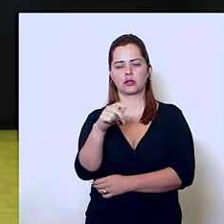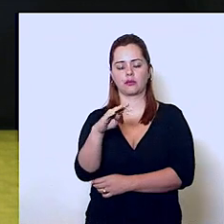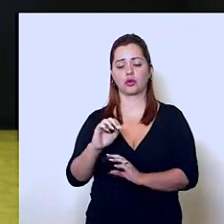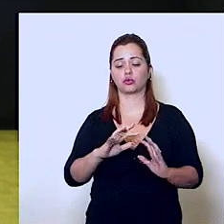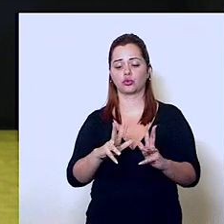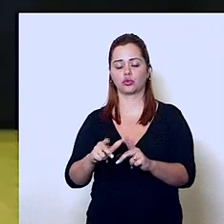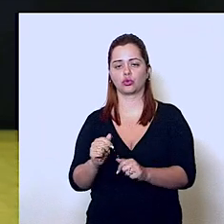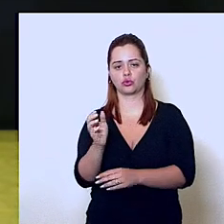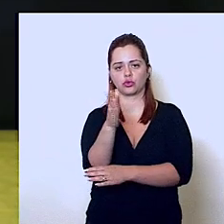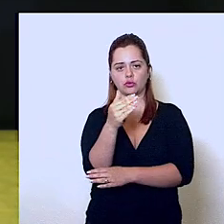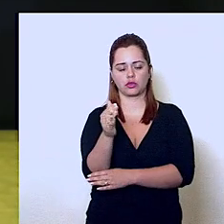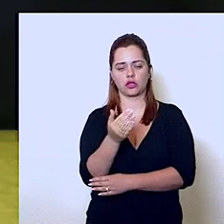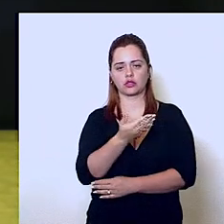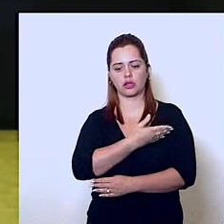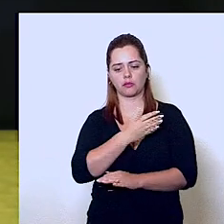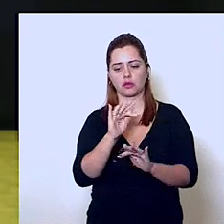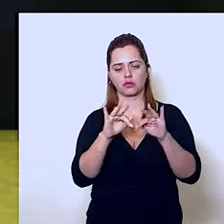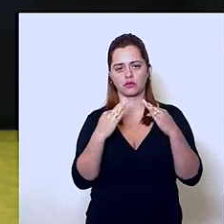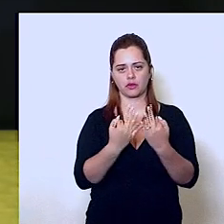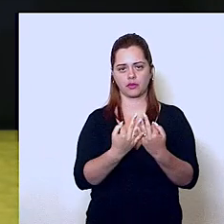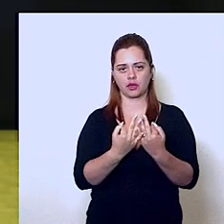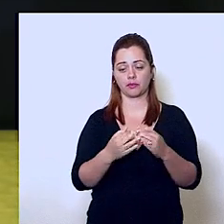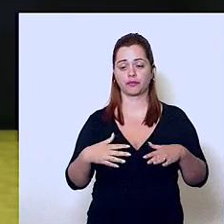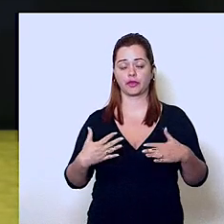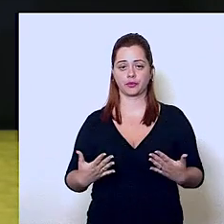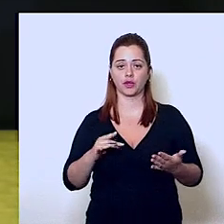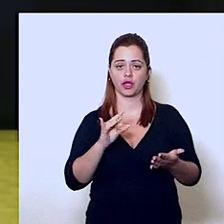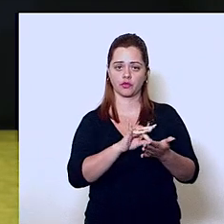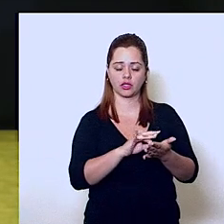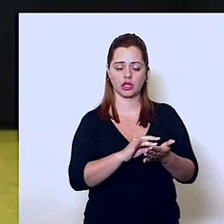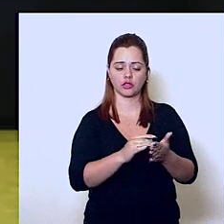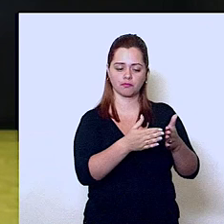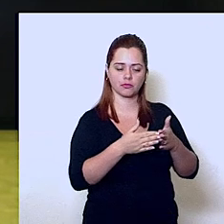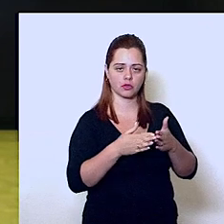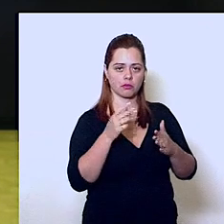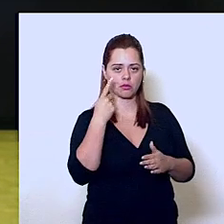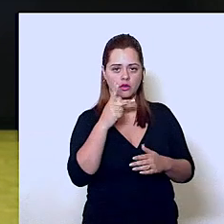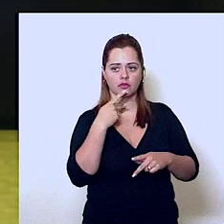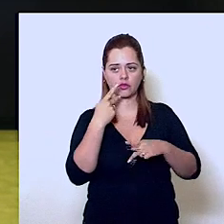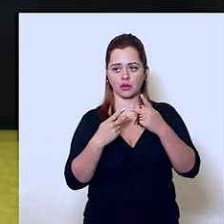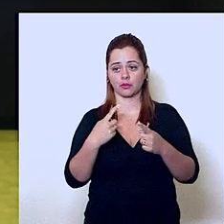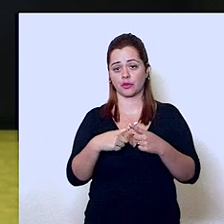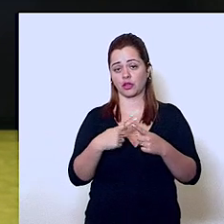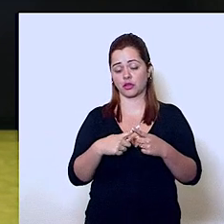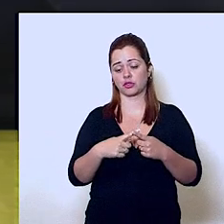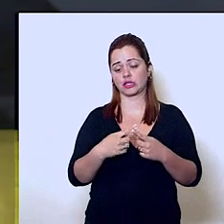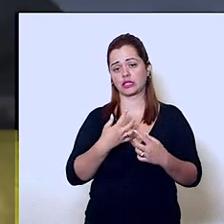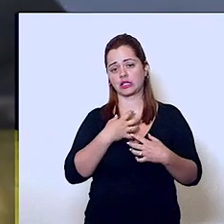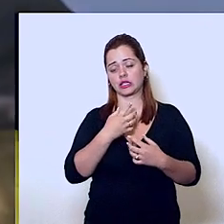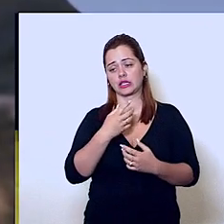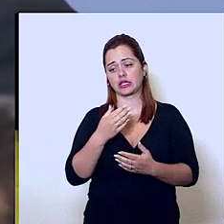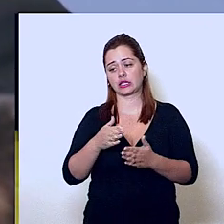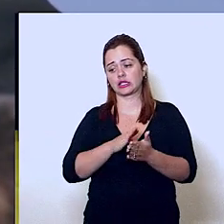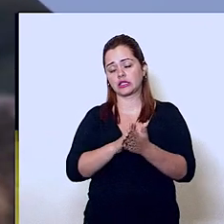homenageado. Na realidade, eu pedi para dar uma palavrinha, porque eu não queria sair daqui com o sentimento da omissão.